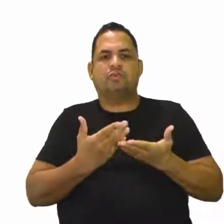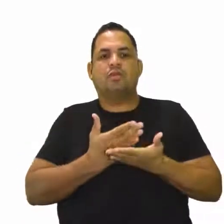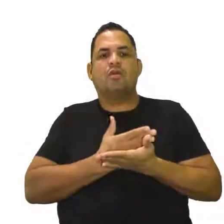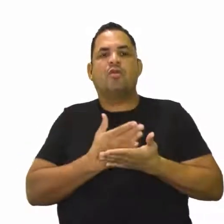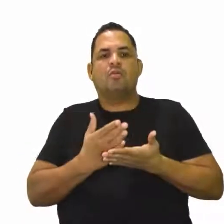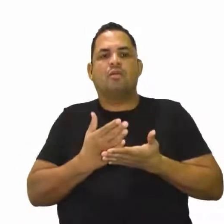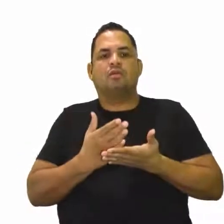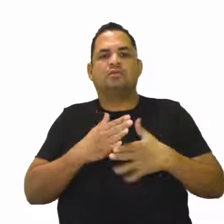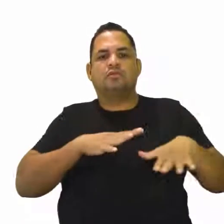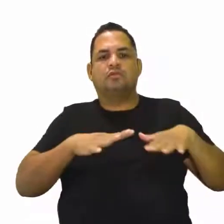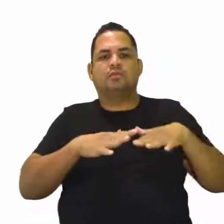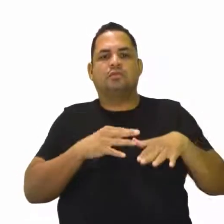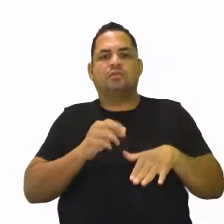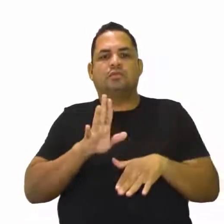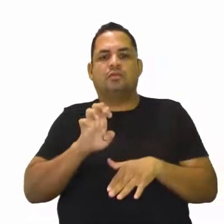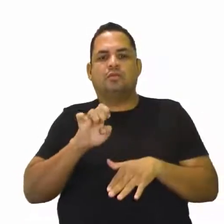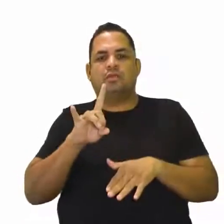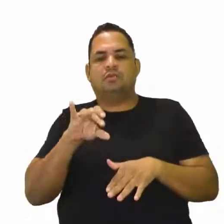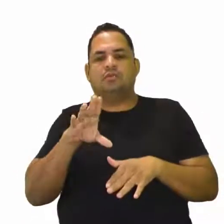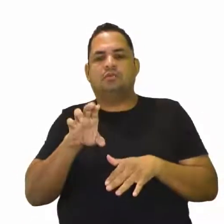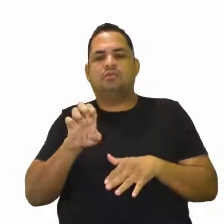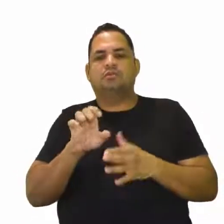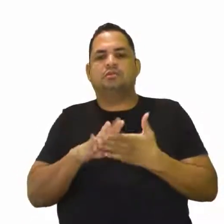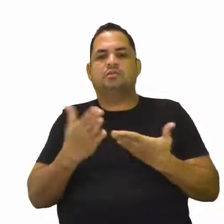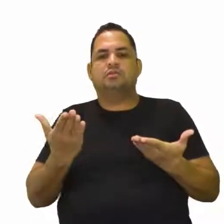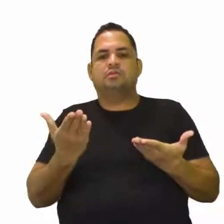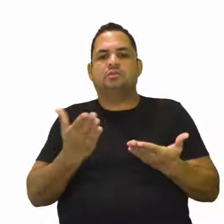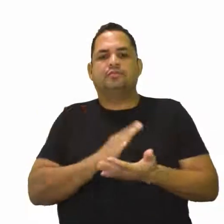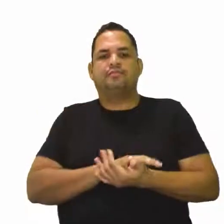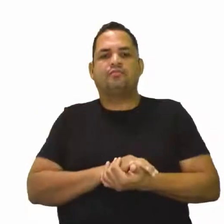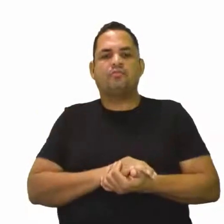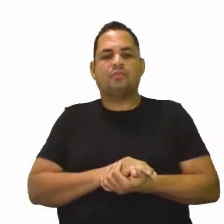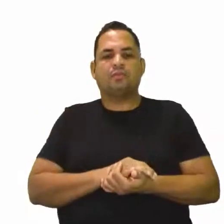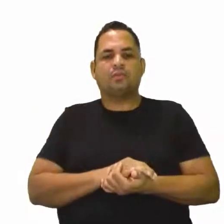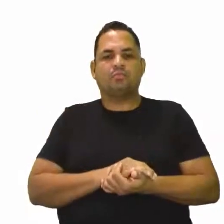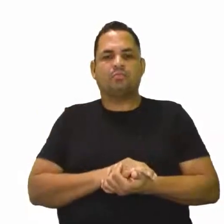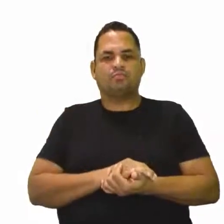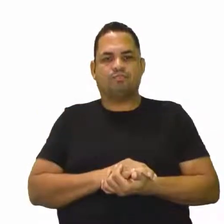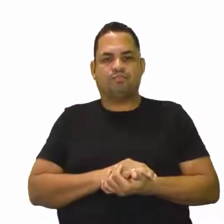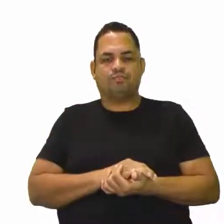começa o movimento rebelde. Começou o movimento rebelde.